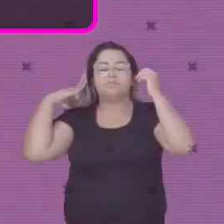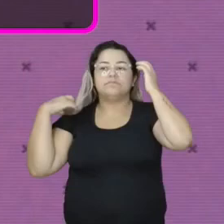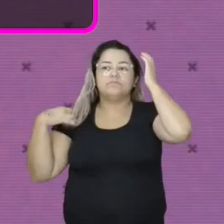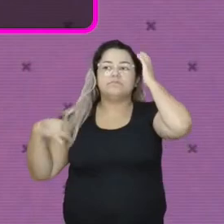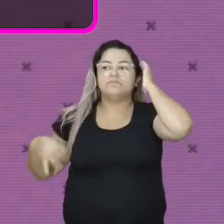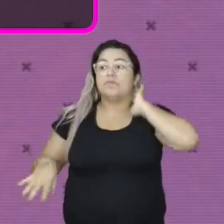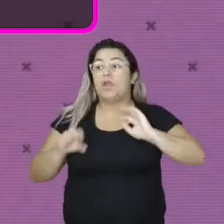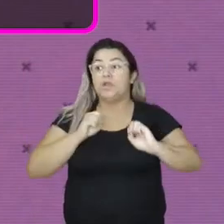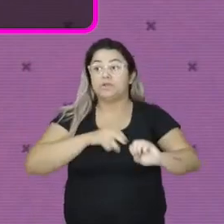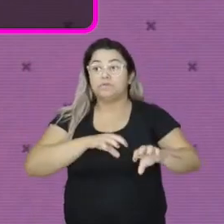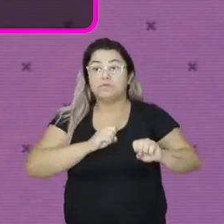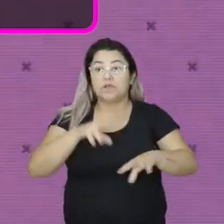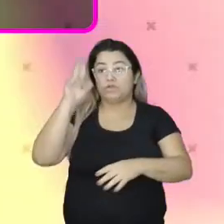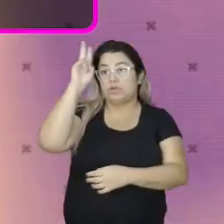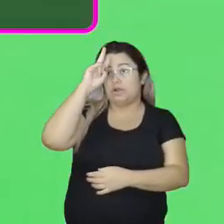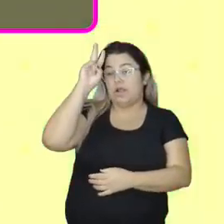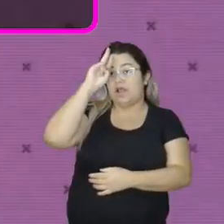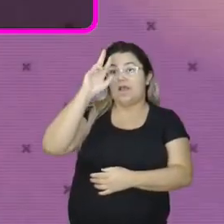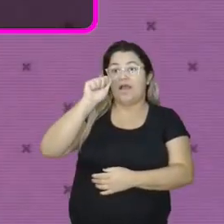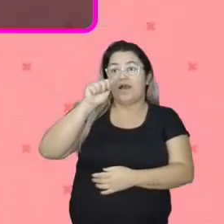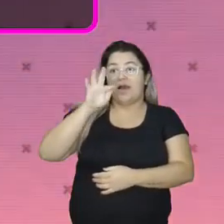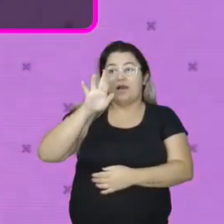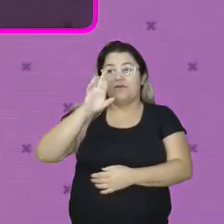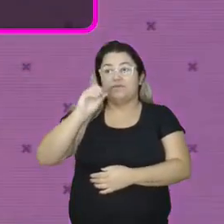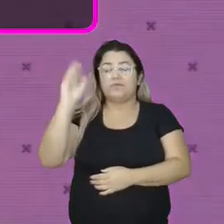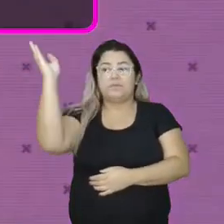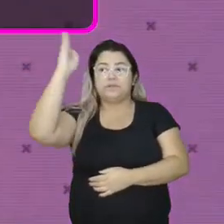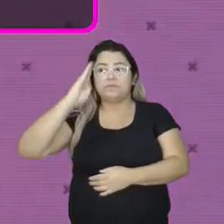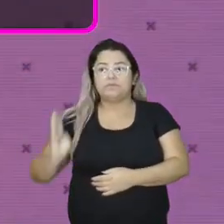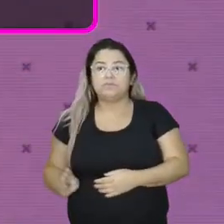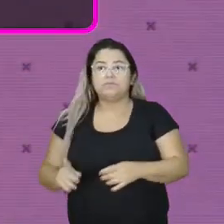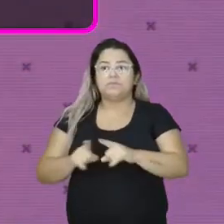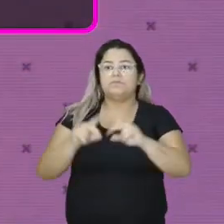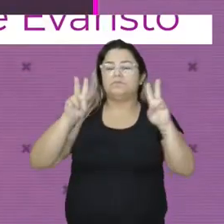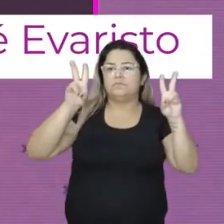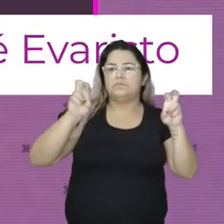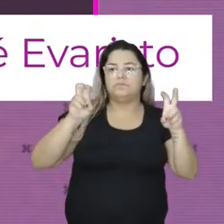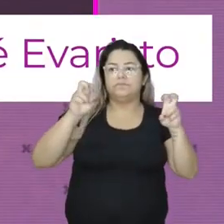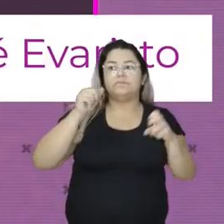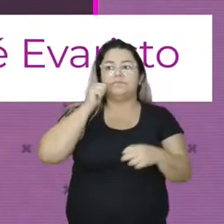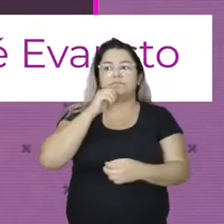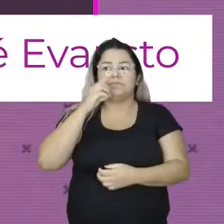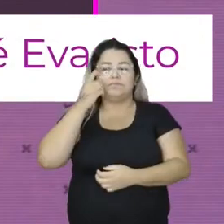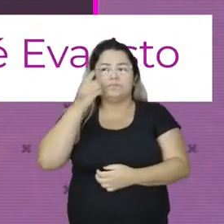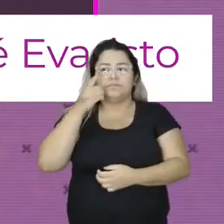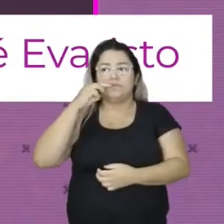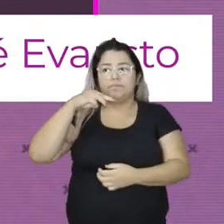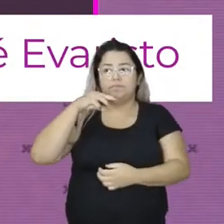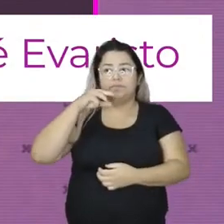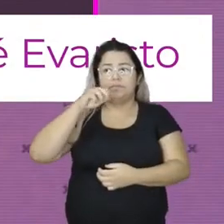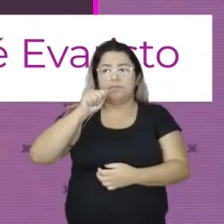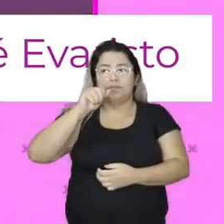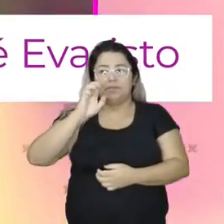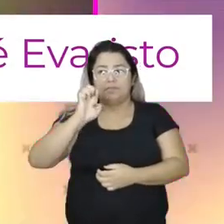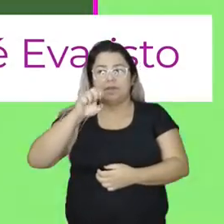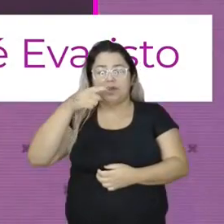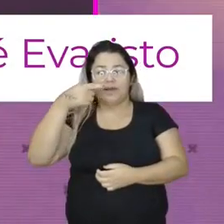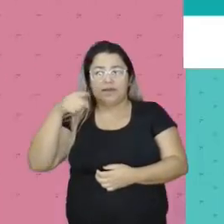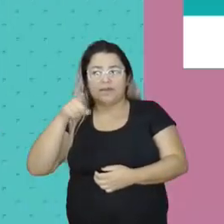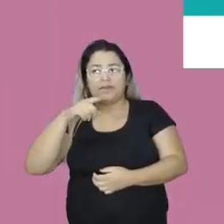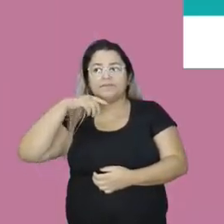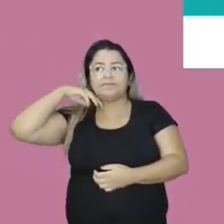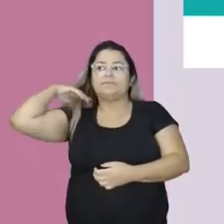Ensino da história e cultura afro-brasileira é o tema da aula de hoje com a deputada estadual pelo PT de Minas Gerais, Macaé